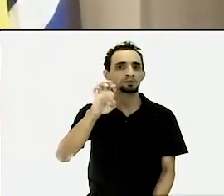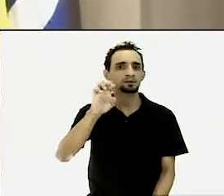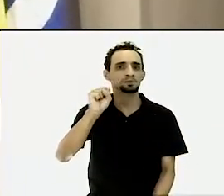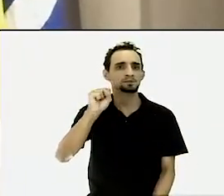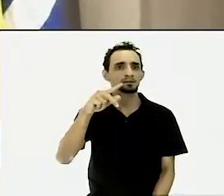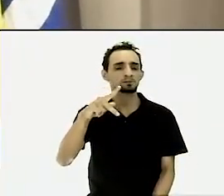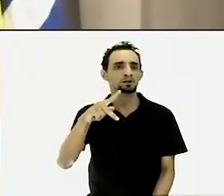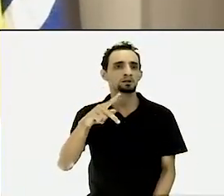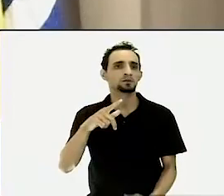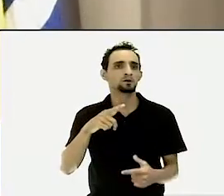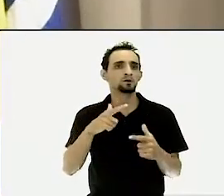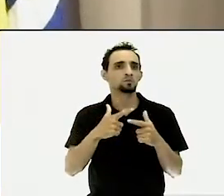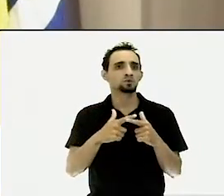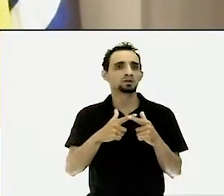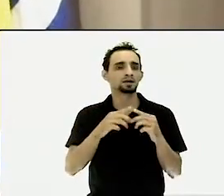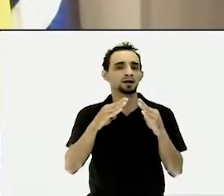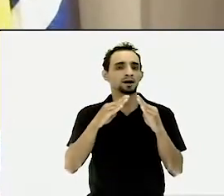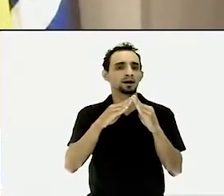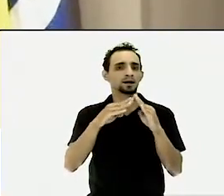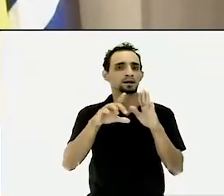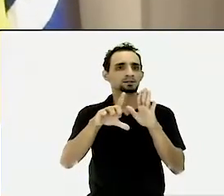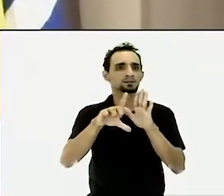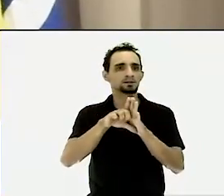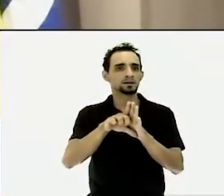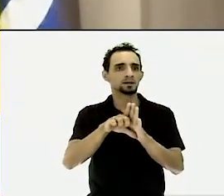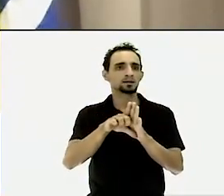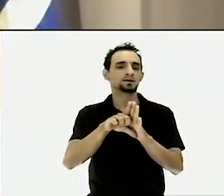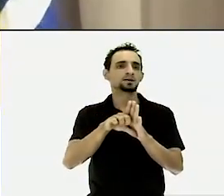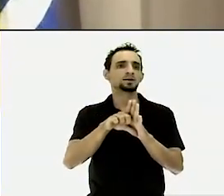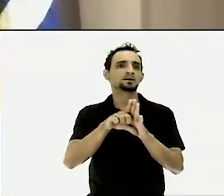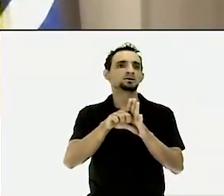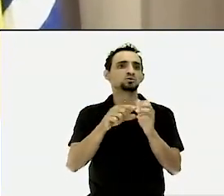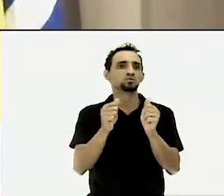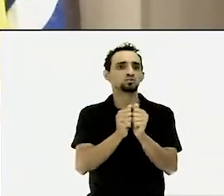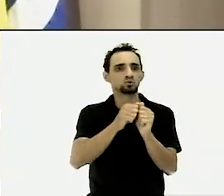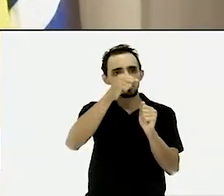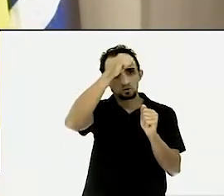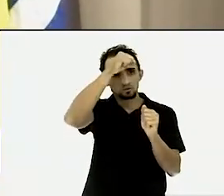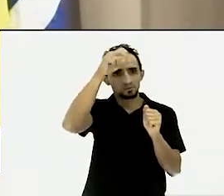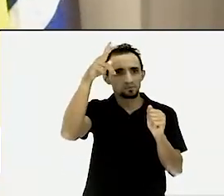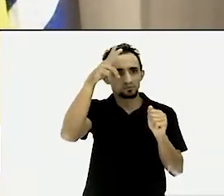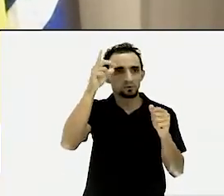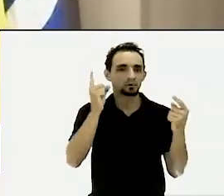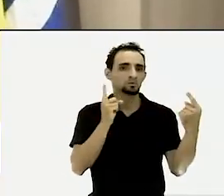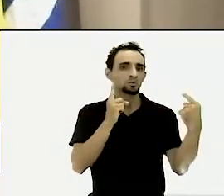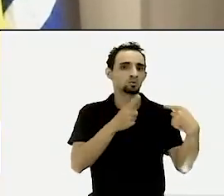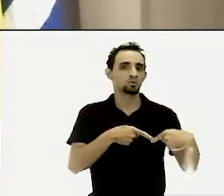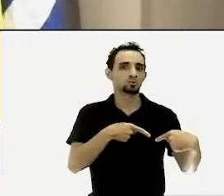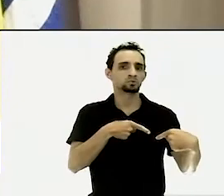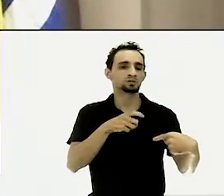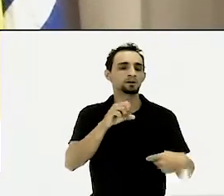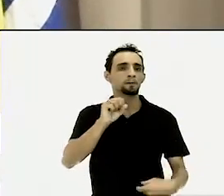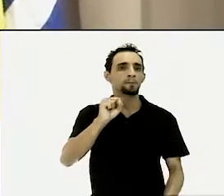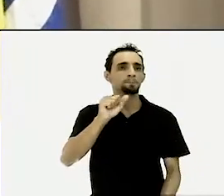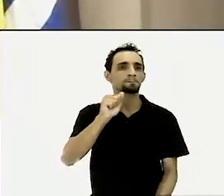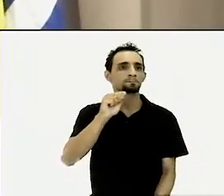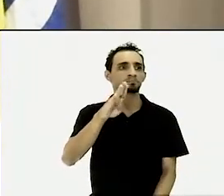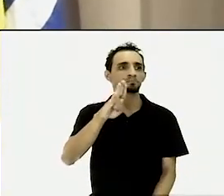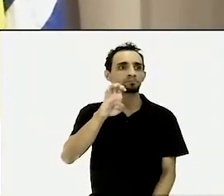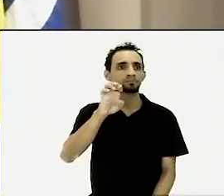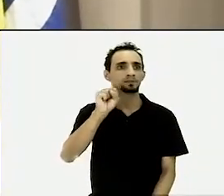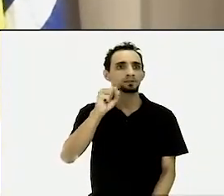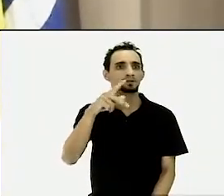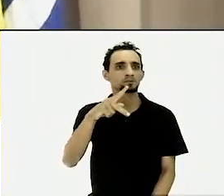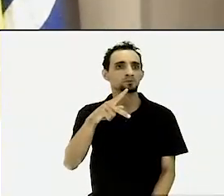assinar na Câmara, o abaixo-assinado, que venha. Nós vamos entrar com o requerimento que eu fiz, também com o